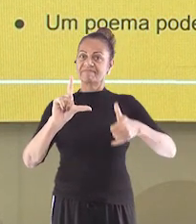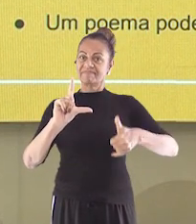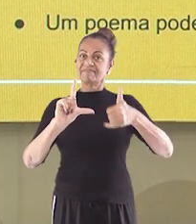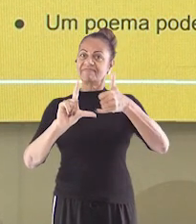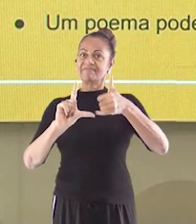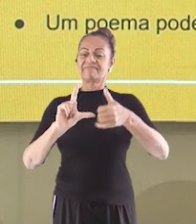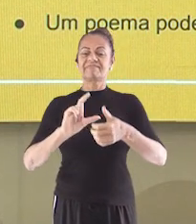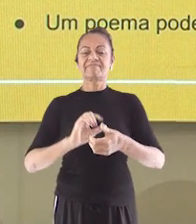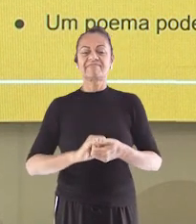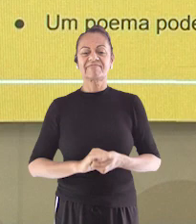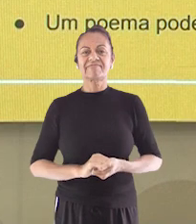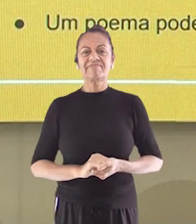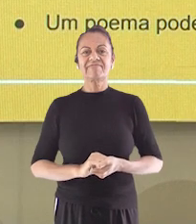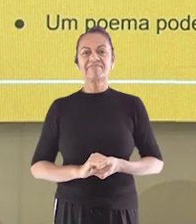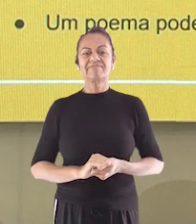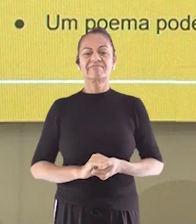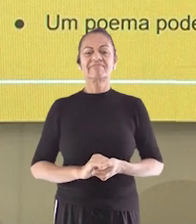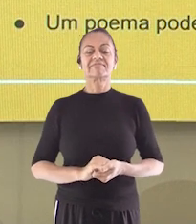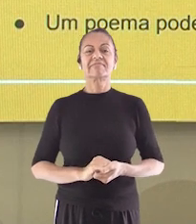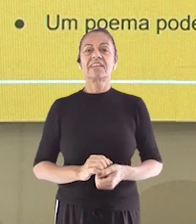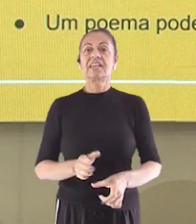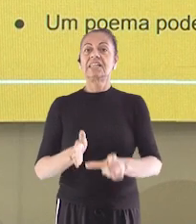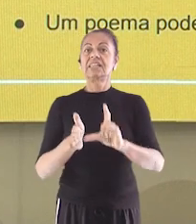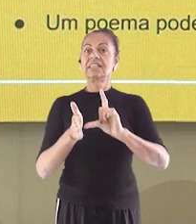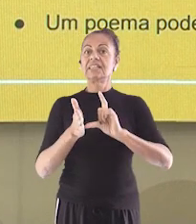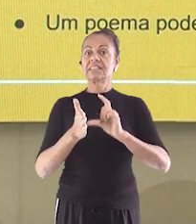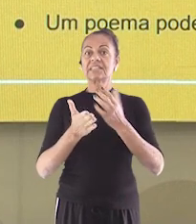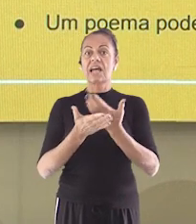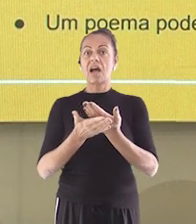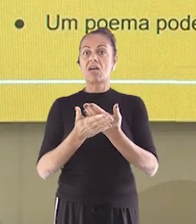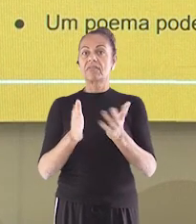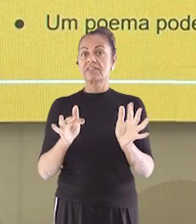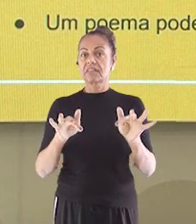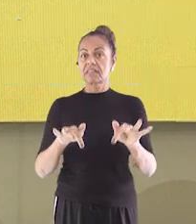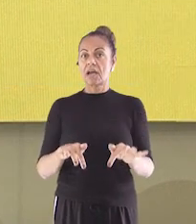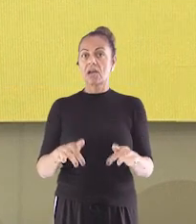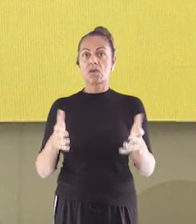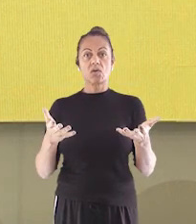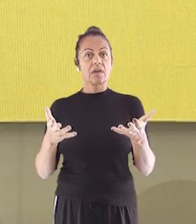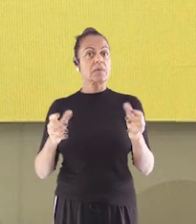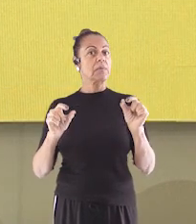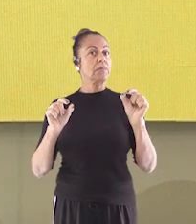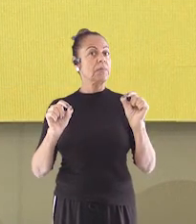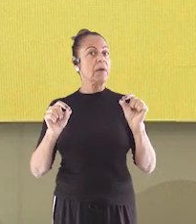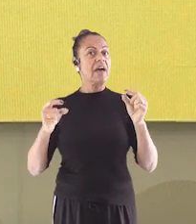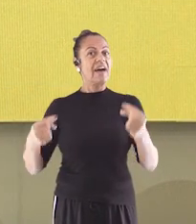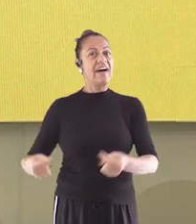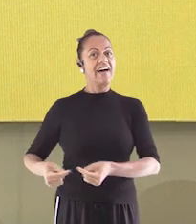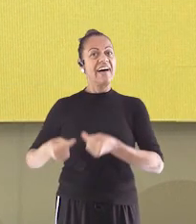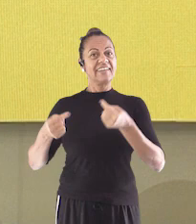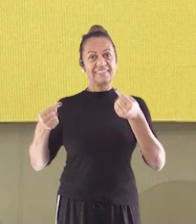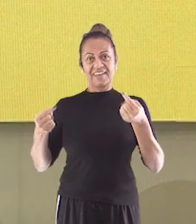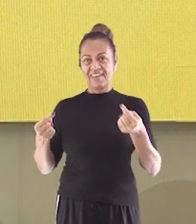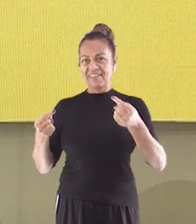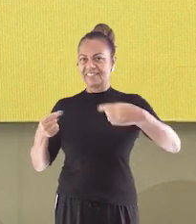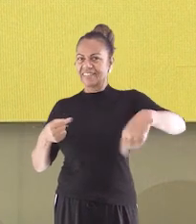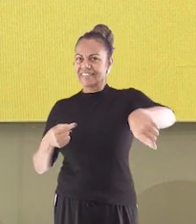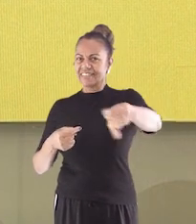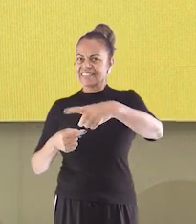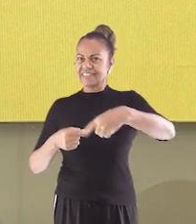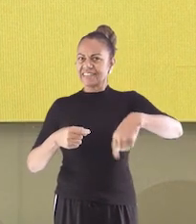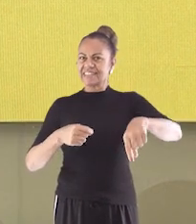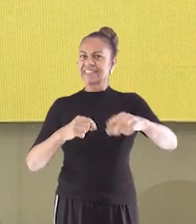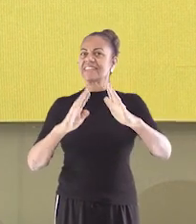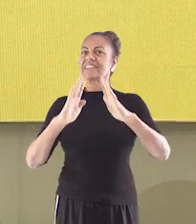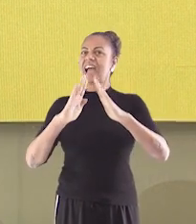Code que aparece na sua tela e marcar a sua. Mas antes de terminar a nossa aula, quero deixar um desafio